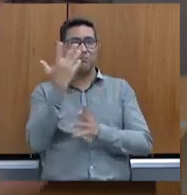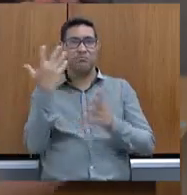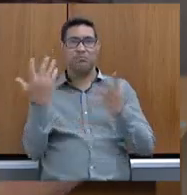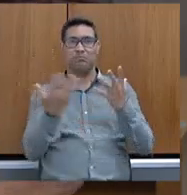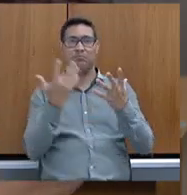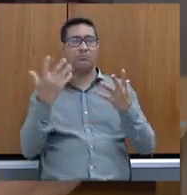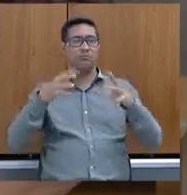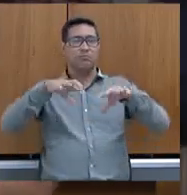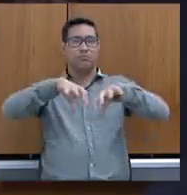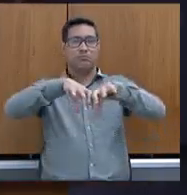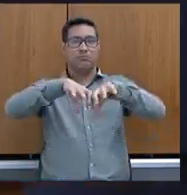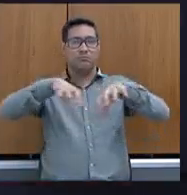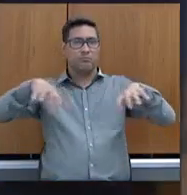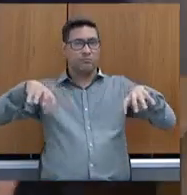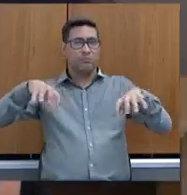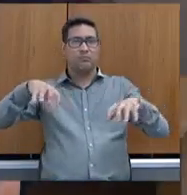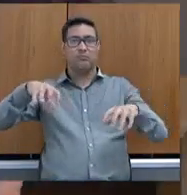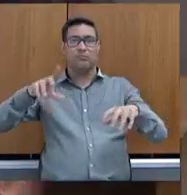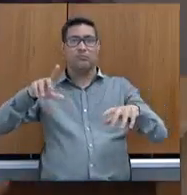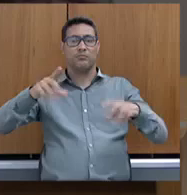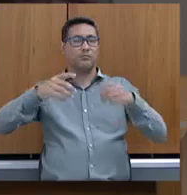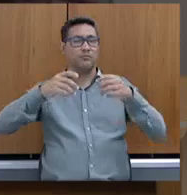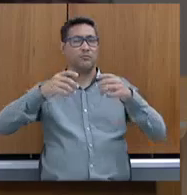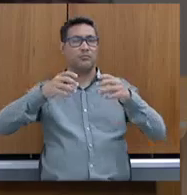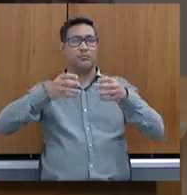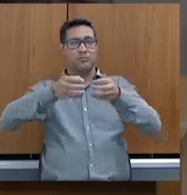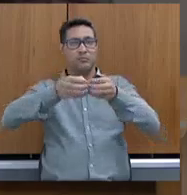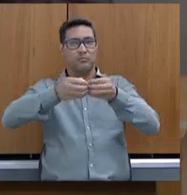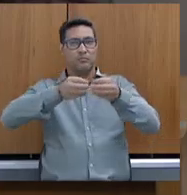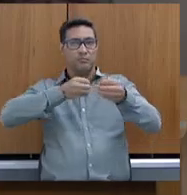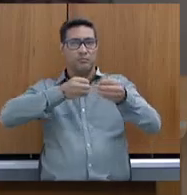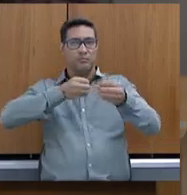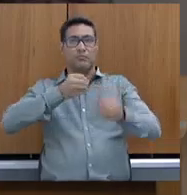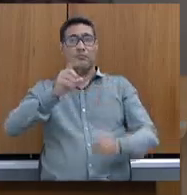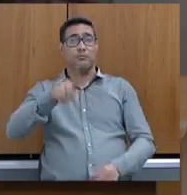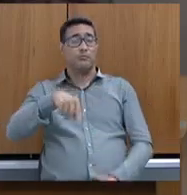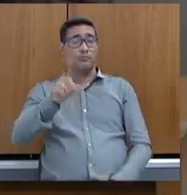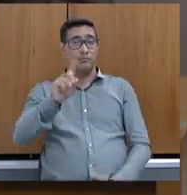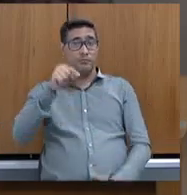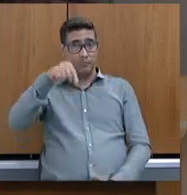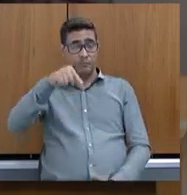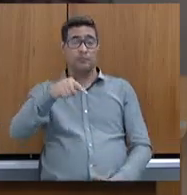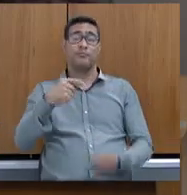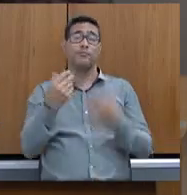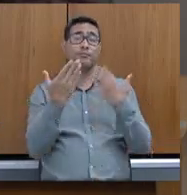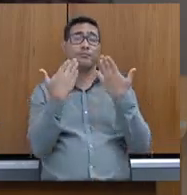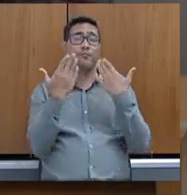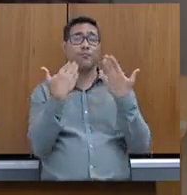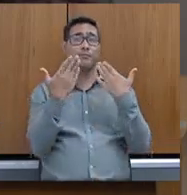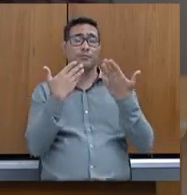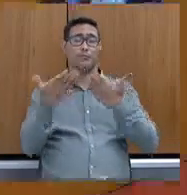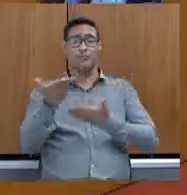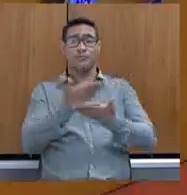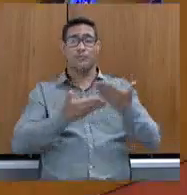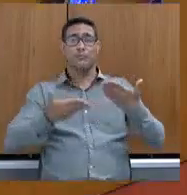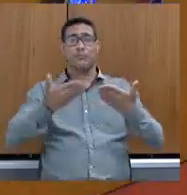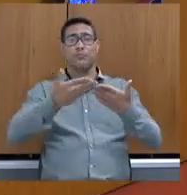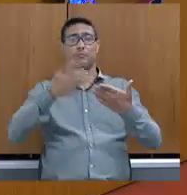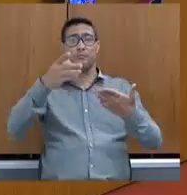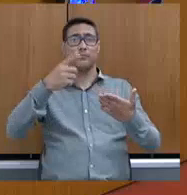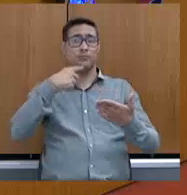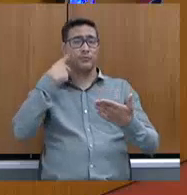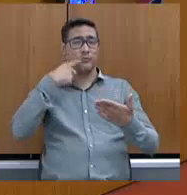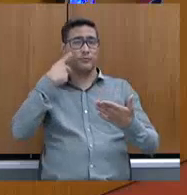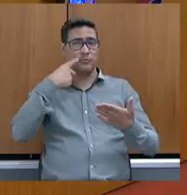separação não criam divisão as divergências aqui são frutos do Diálogo parlamentar do Diálogo Das